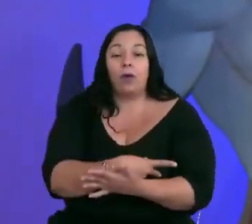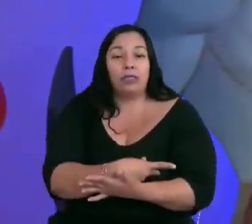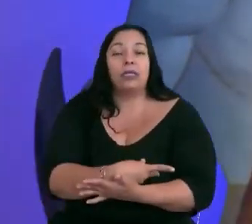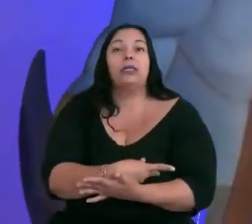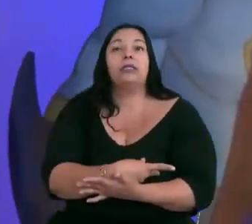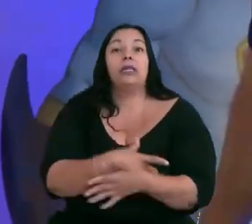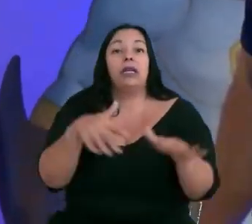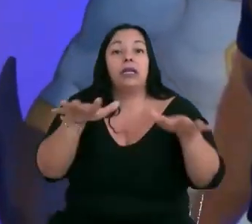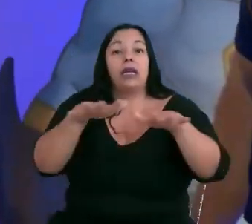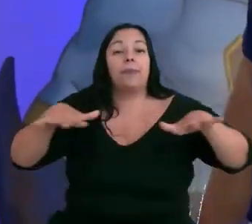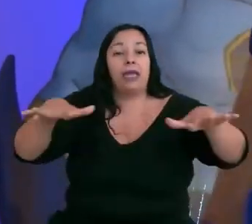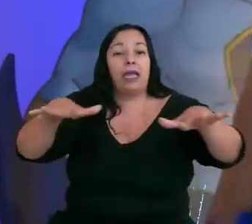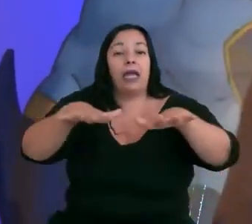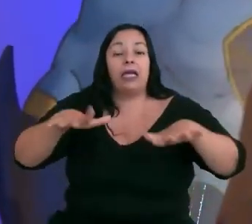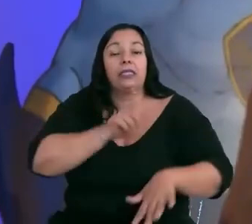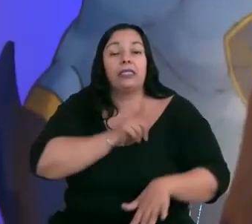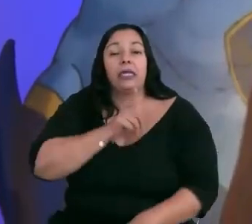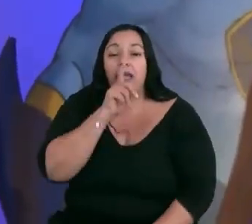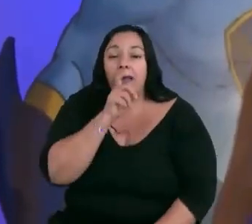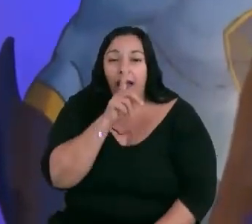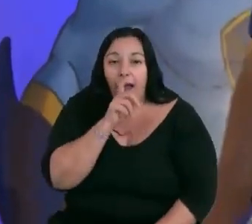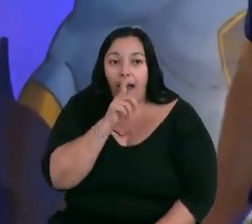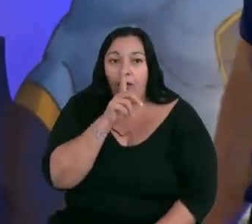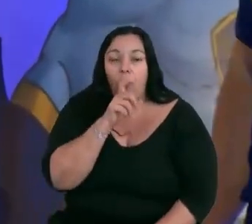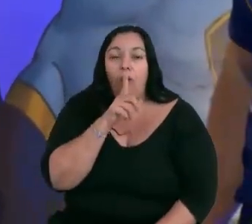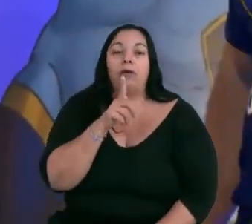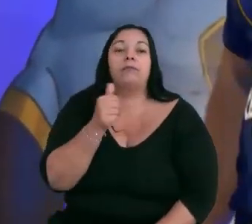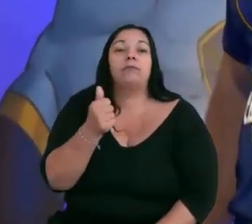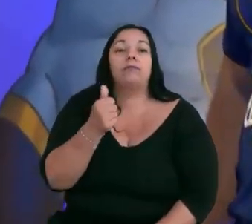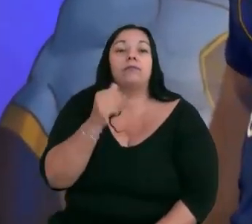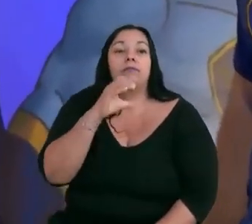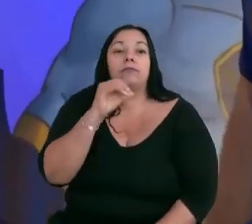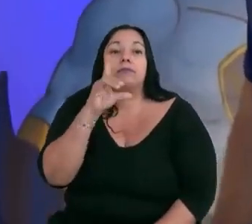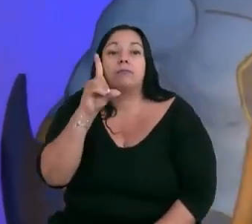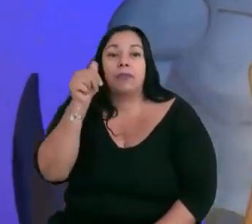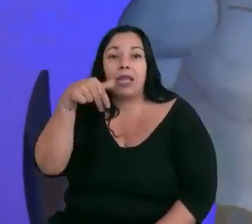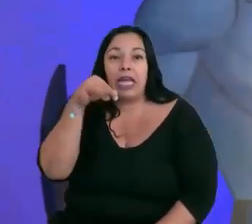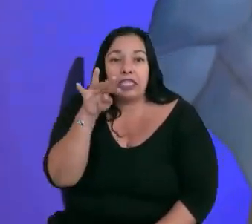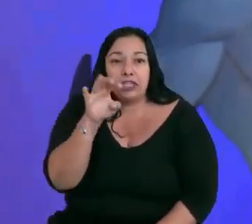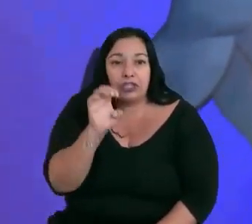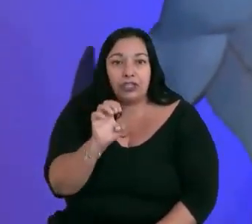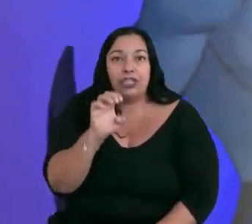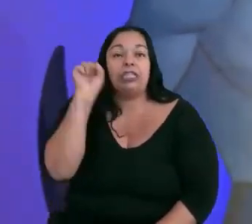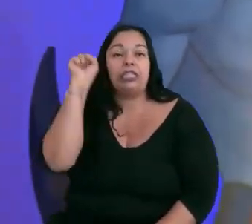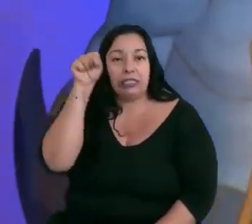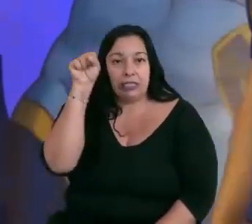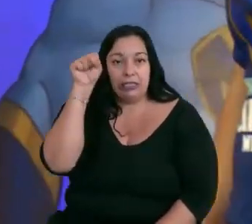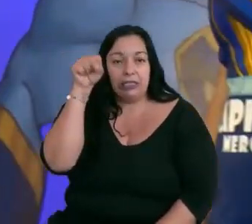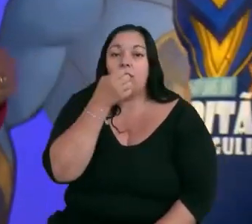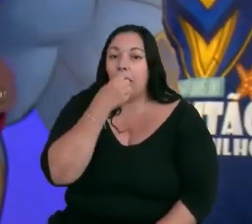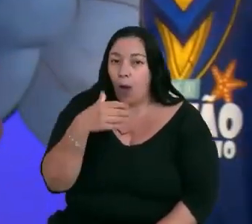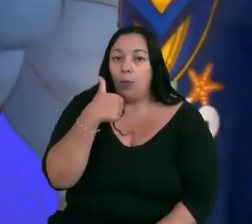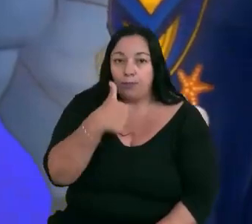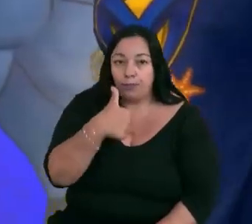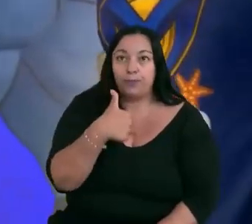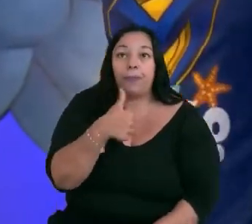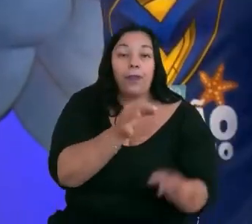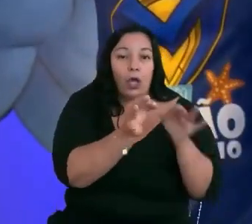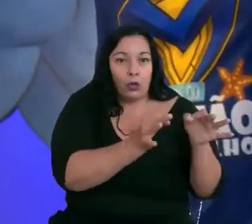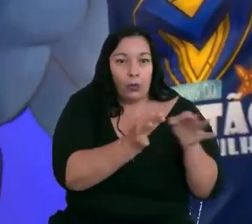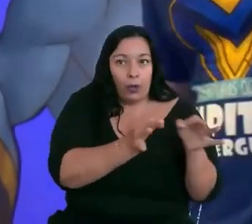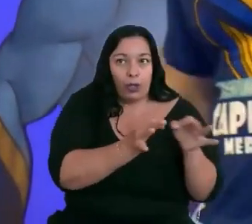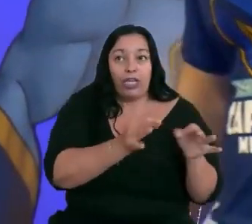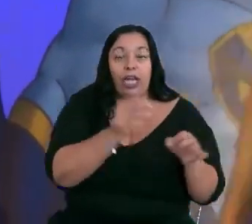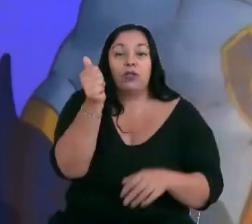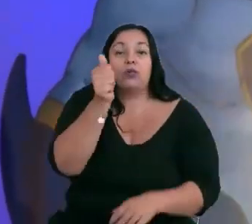que têm água, concordam? Sim? Então tá bom. Então nós, aqui do Projeto Azulha,